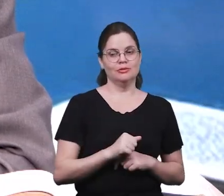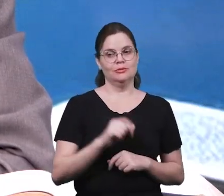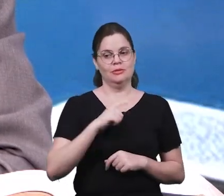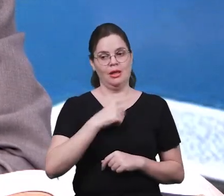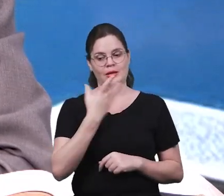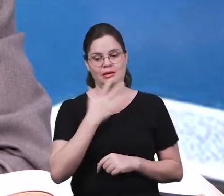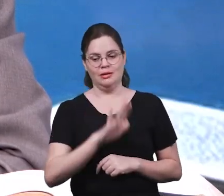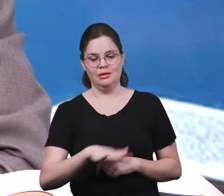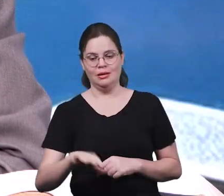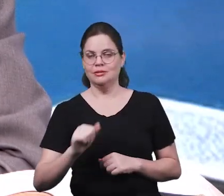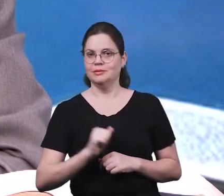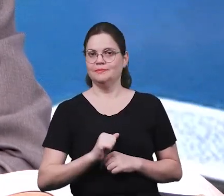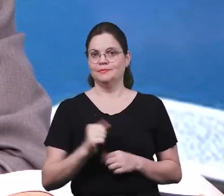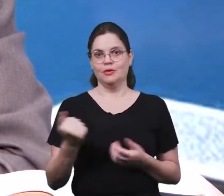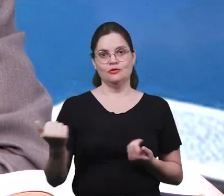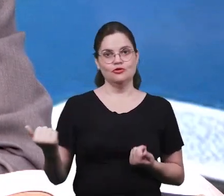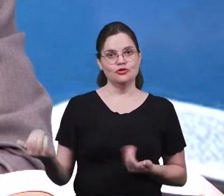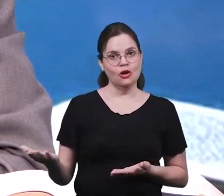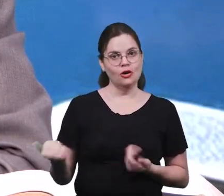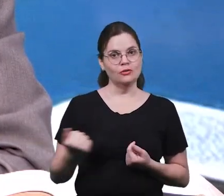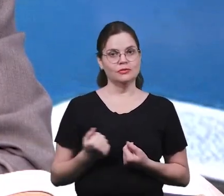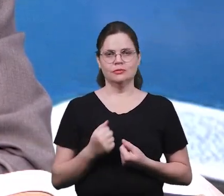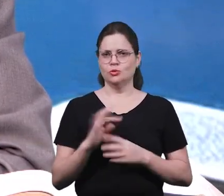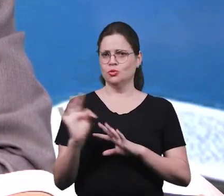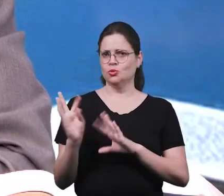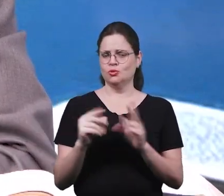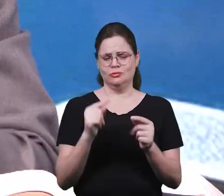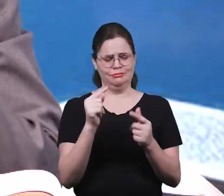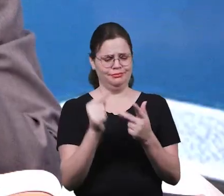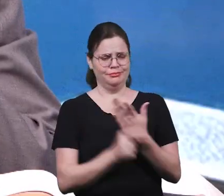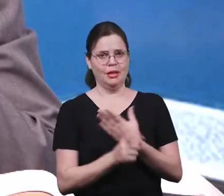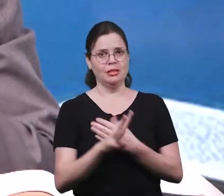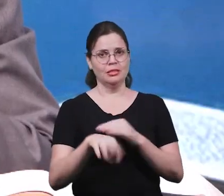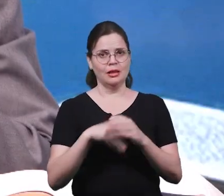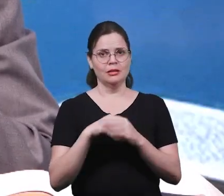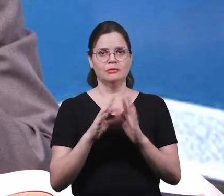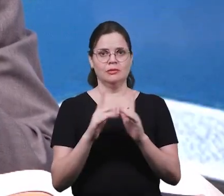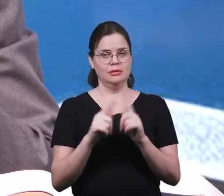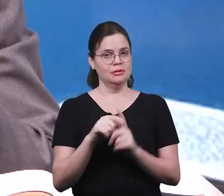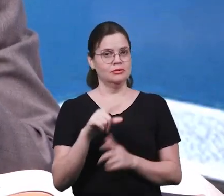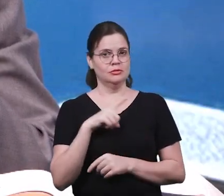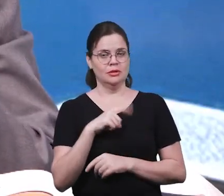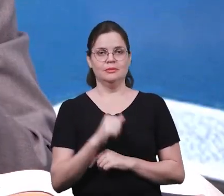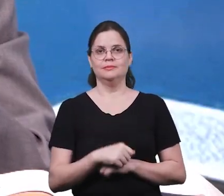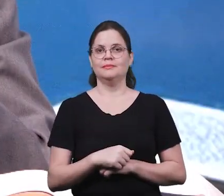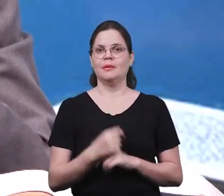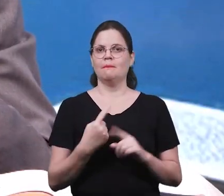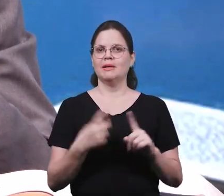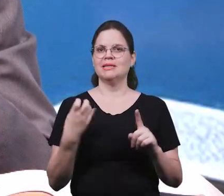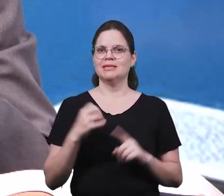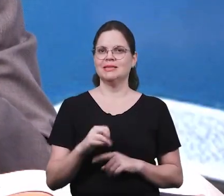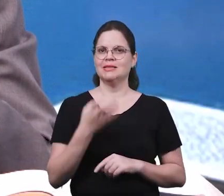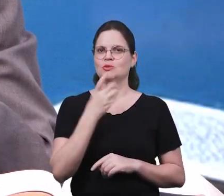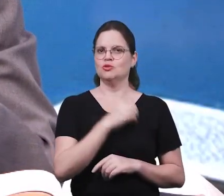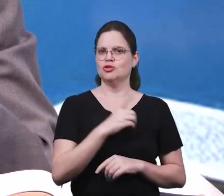crianças, a igreja tem jovens. Então, de repente, quando a igreja vê que o diácono tem